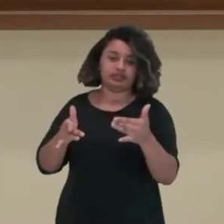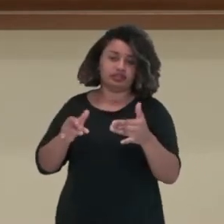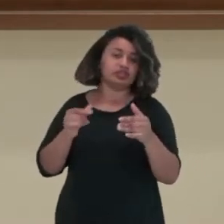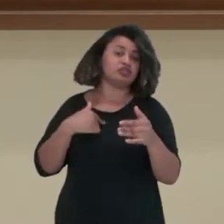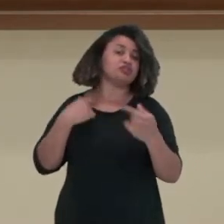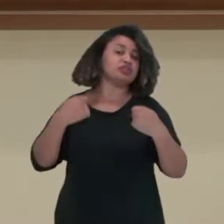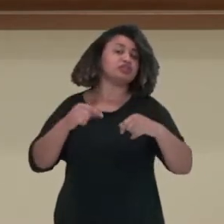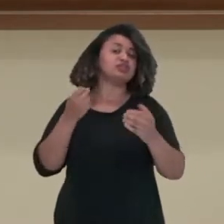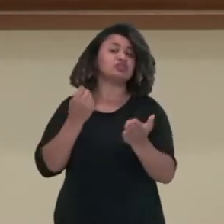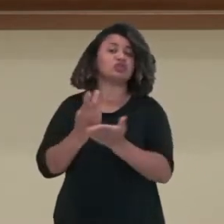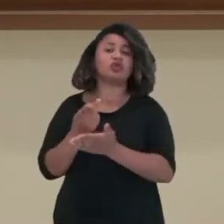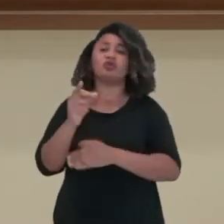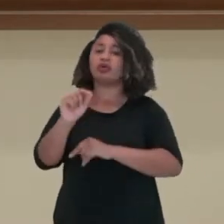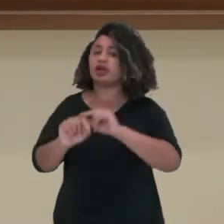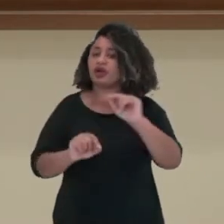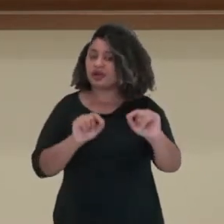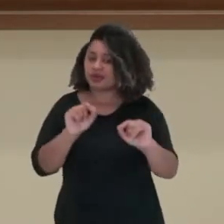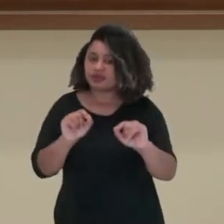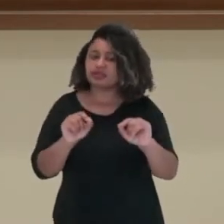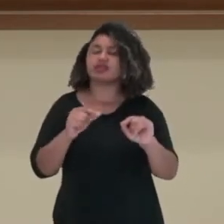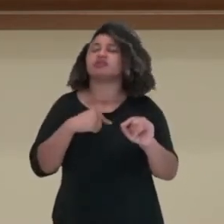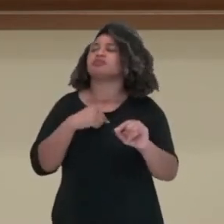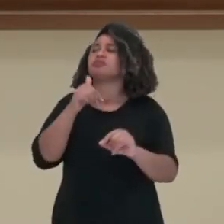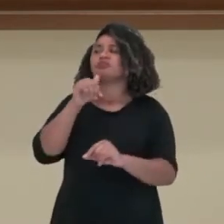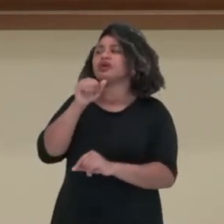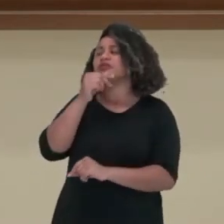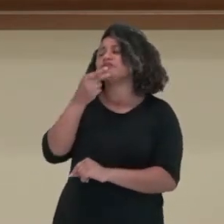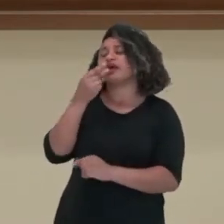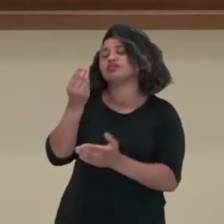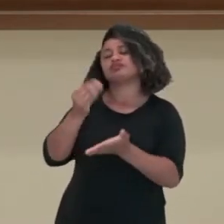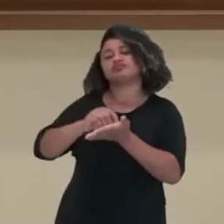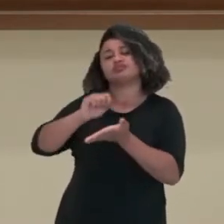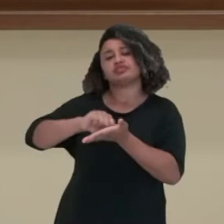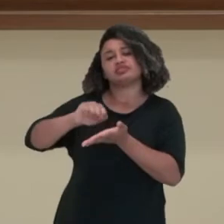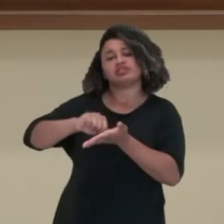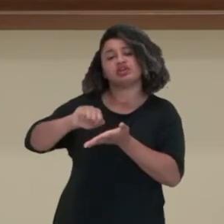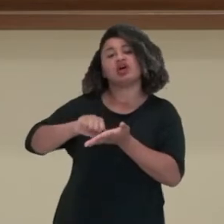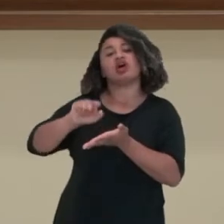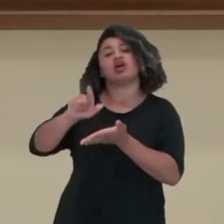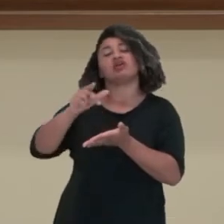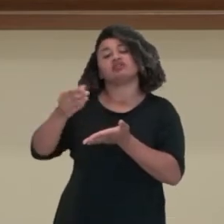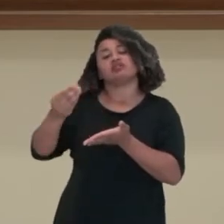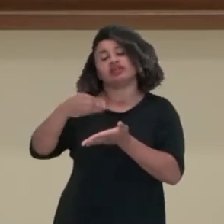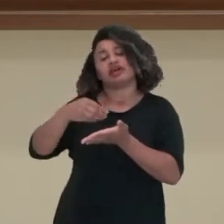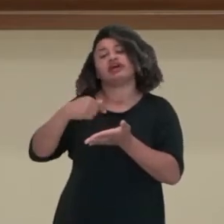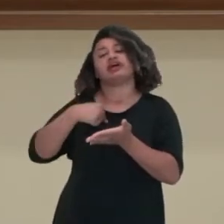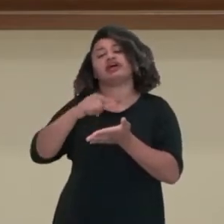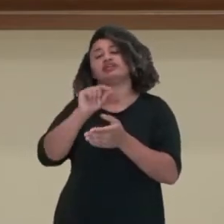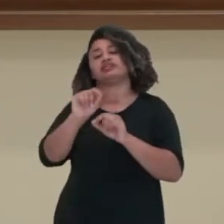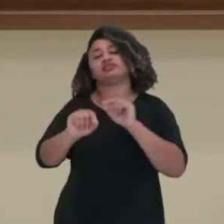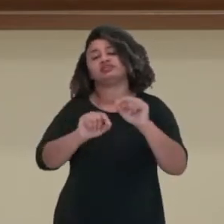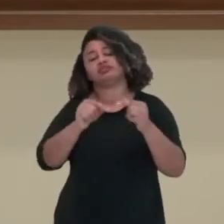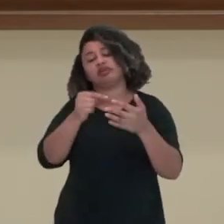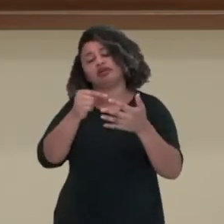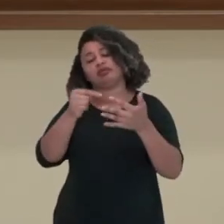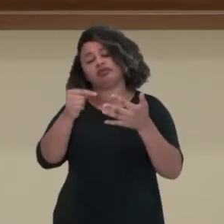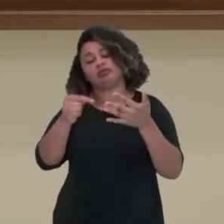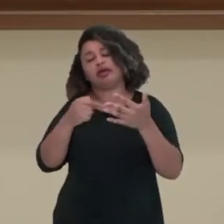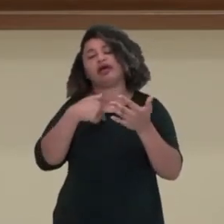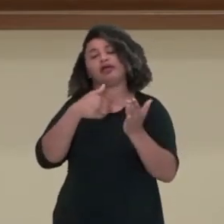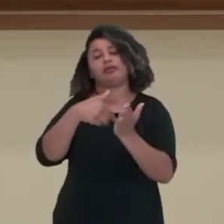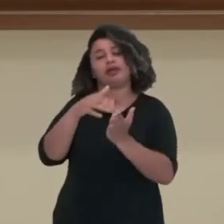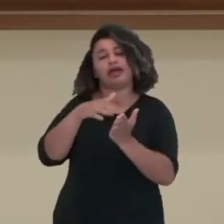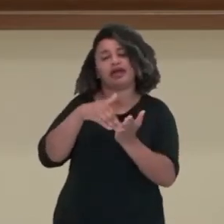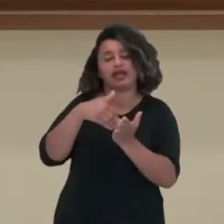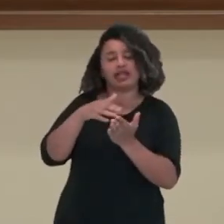eu preciso comprar, Então, a mãe pede para você anotar lá, por favor, traga isso, traga aquilo. Então, traga